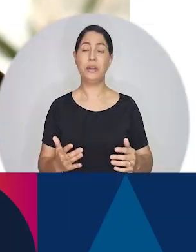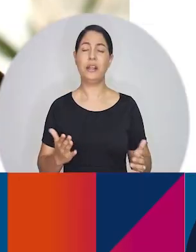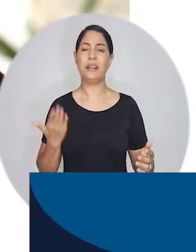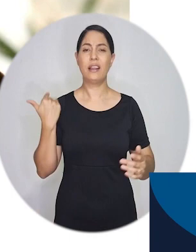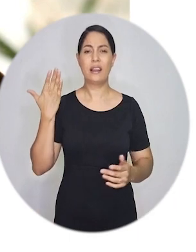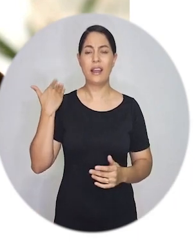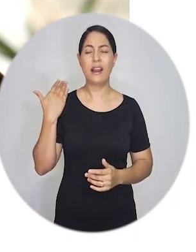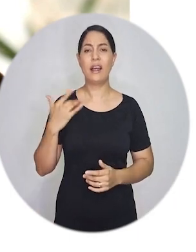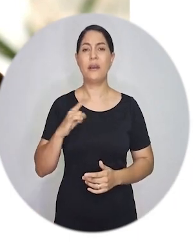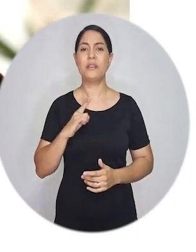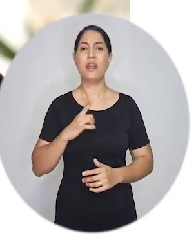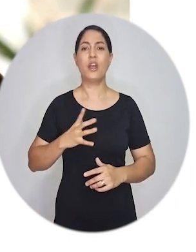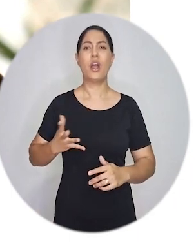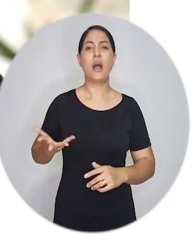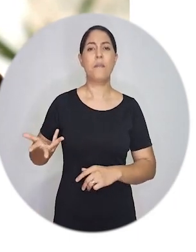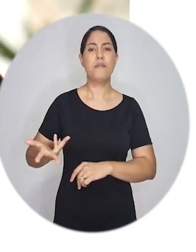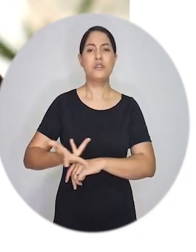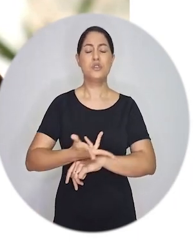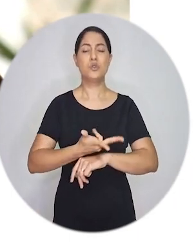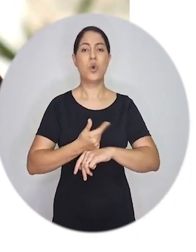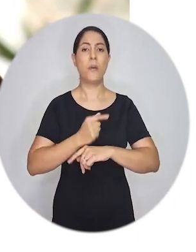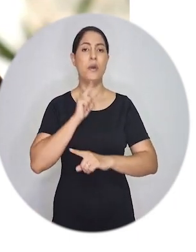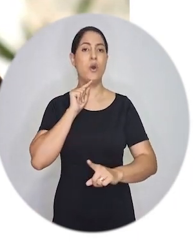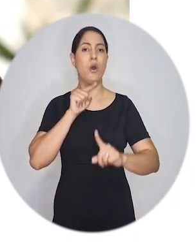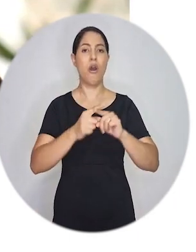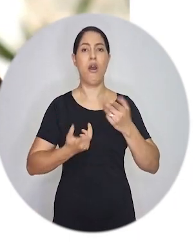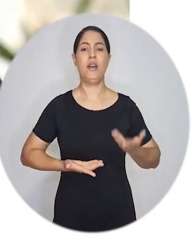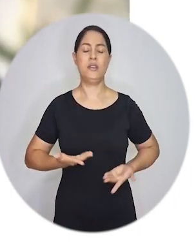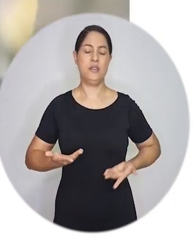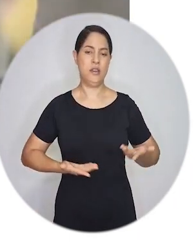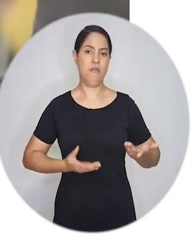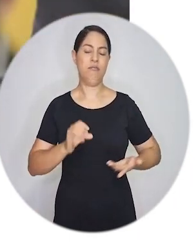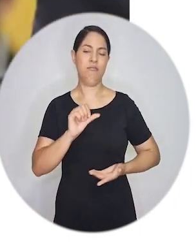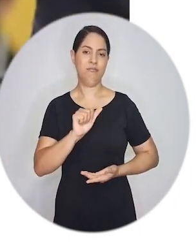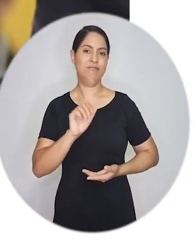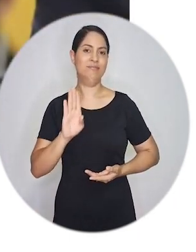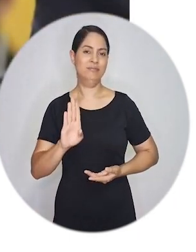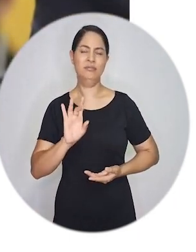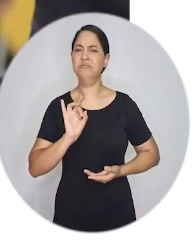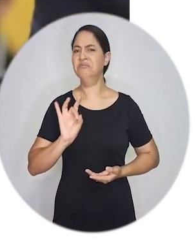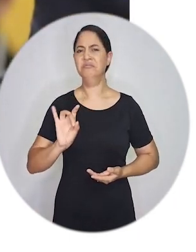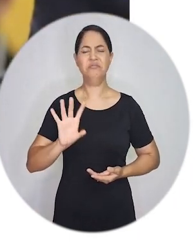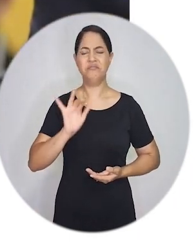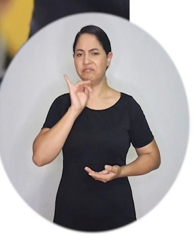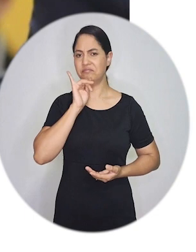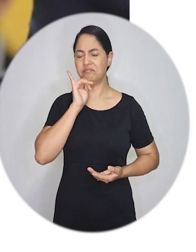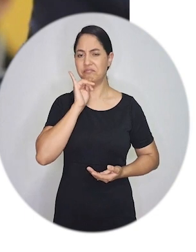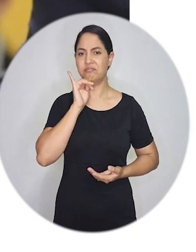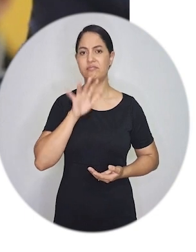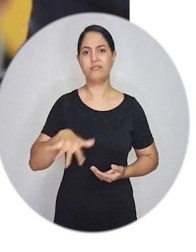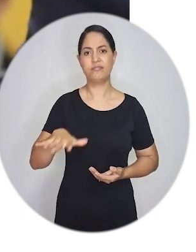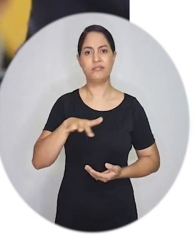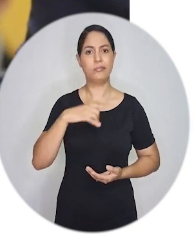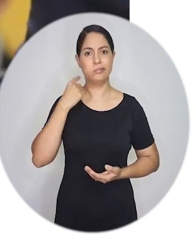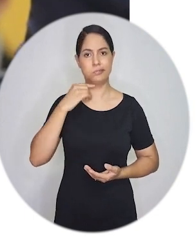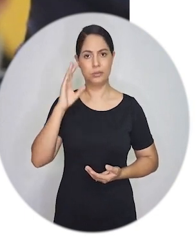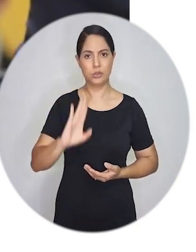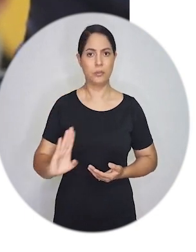uma agilização do aperfeiçoamento dos serviços que presta a ordem, não